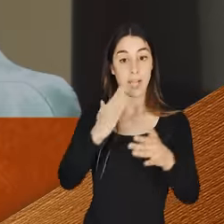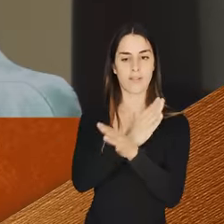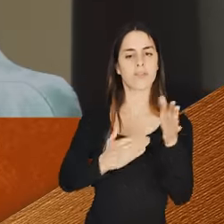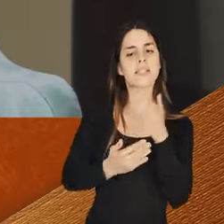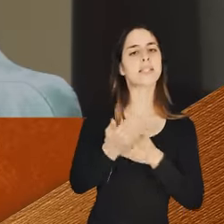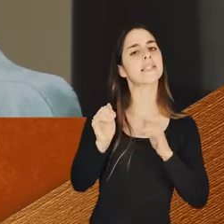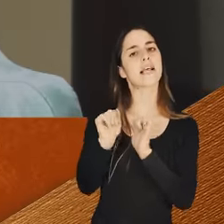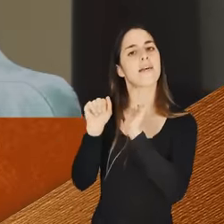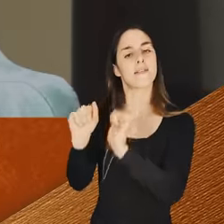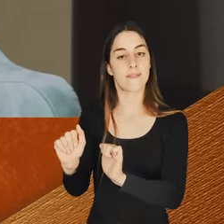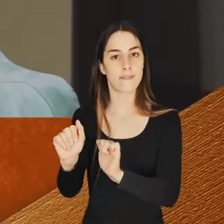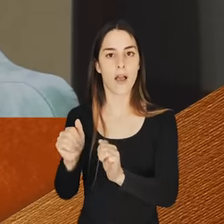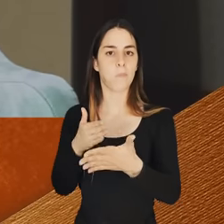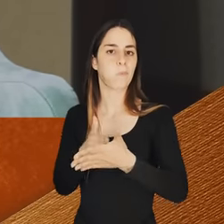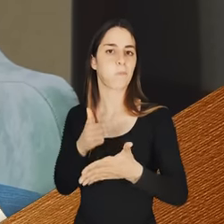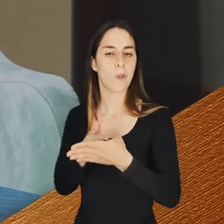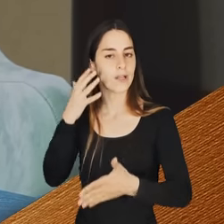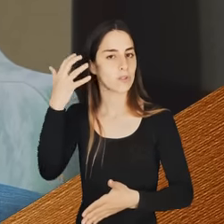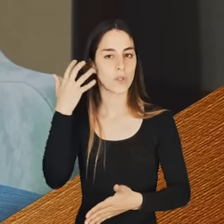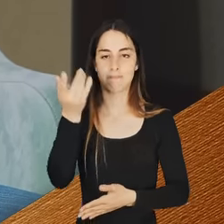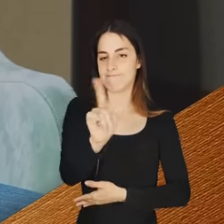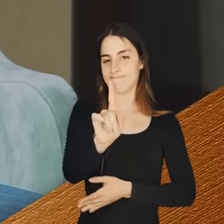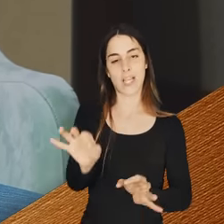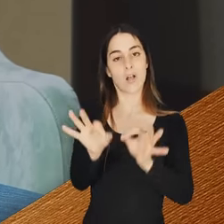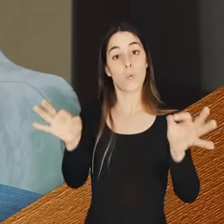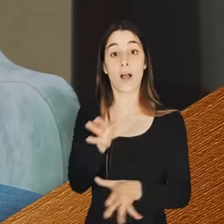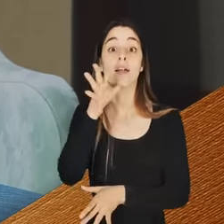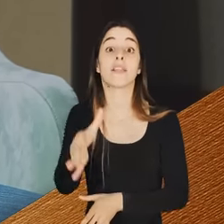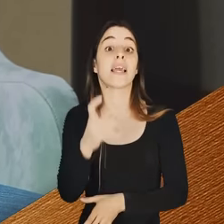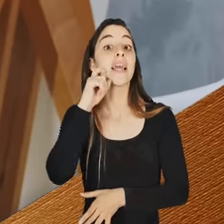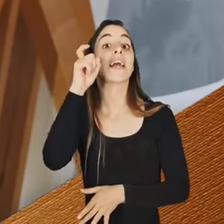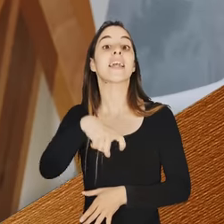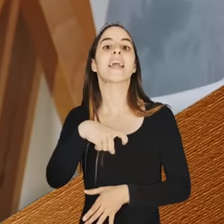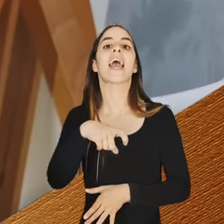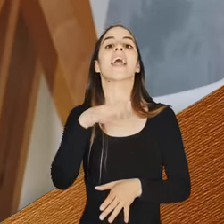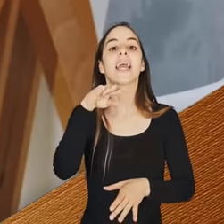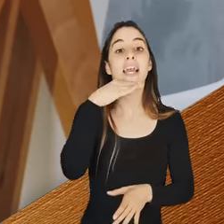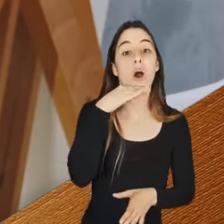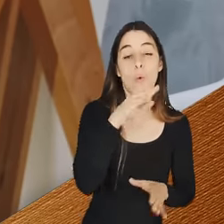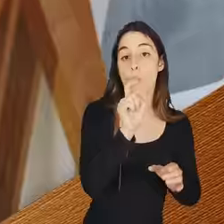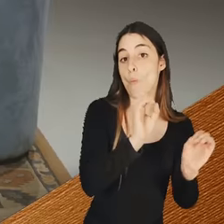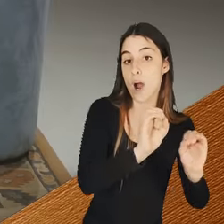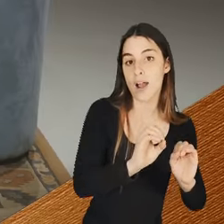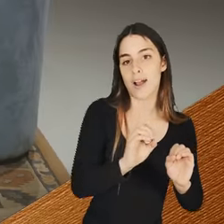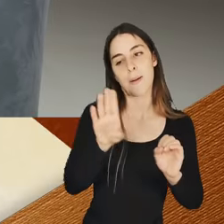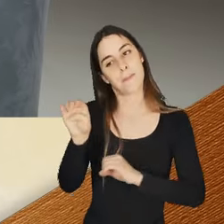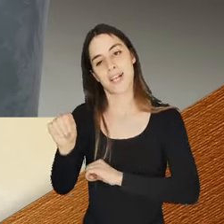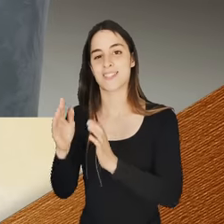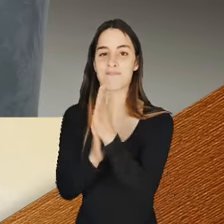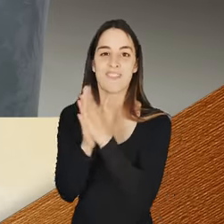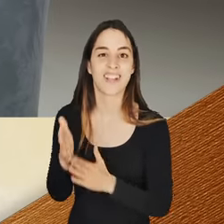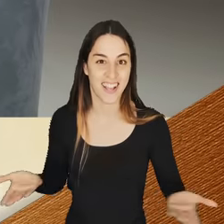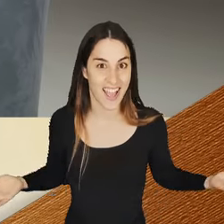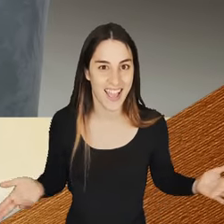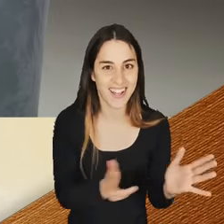deficiência não o impediu de seguir os seus sonhos. E é como costumam dizer, quem não caça com um cão, caça com os pés. Não é verdade, Armindo? É sim,